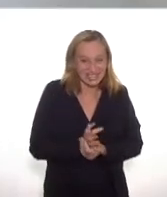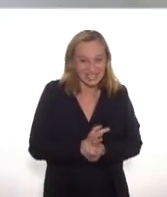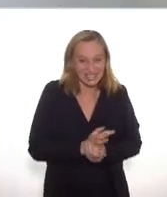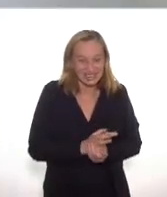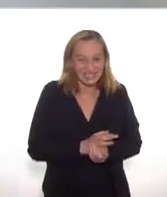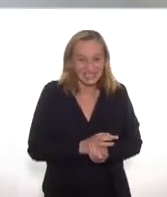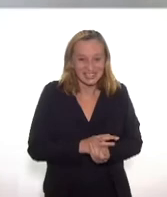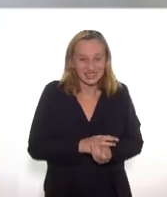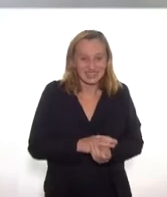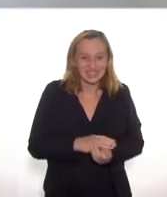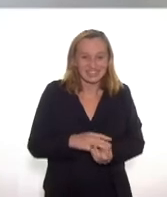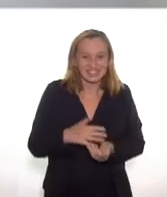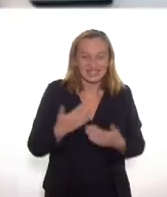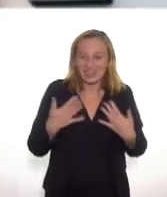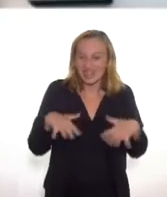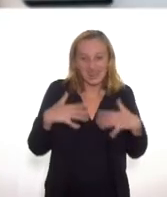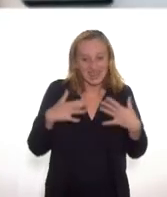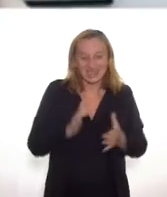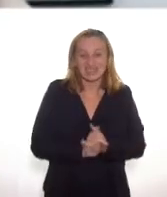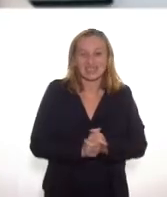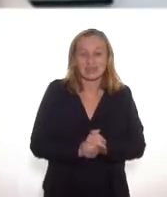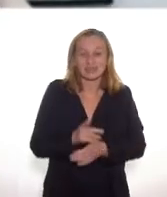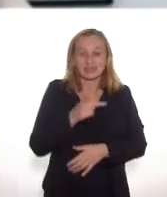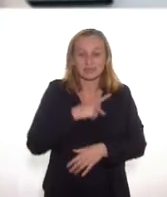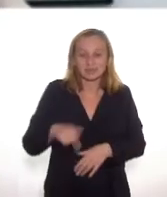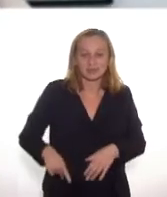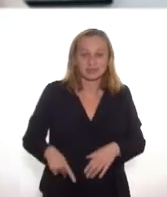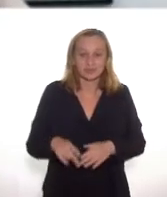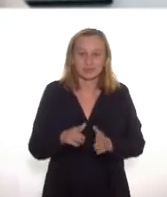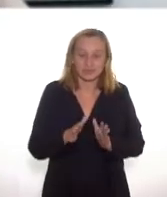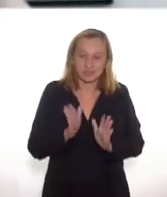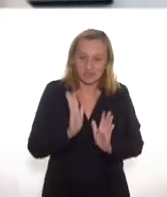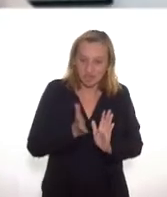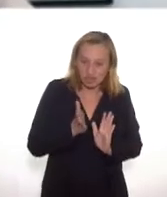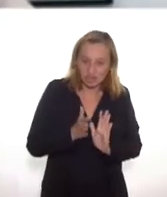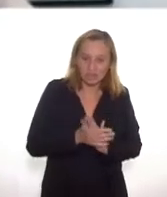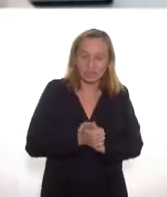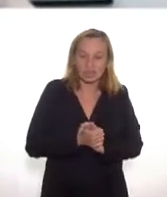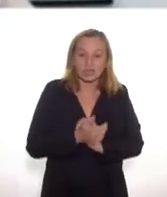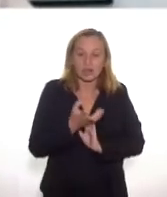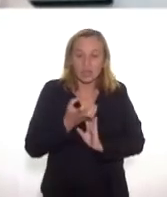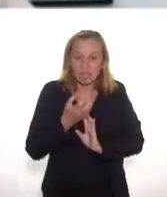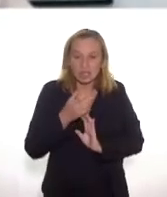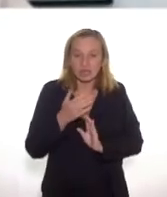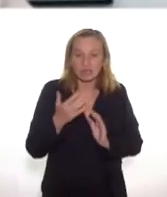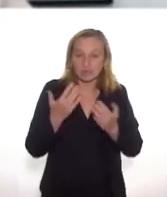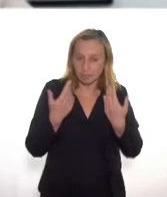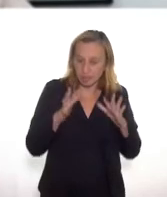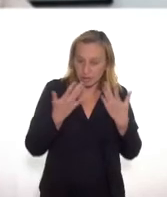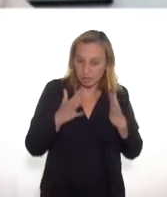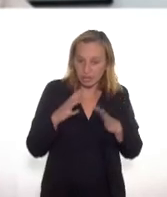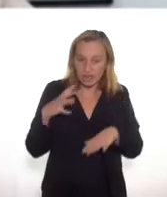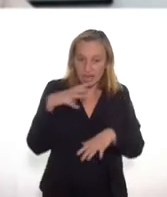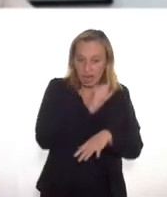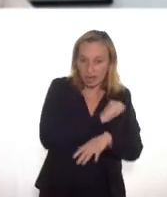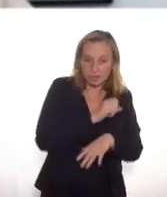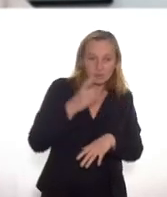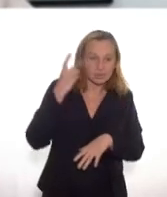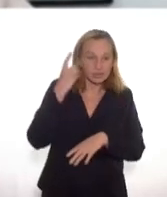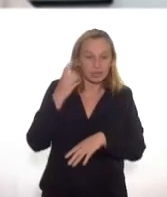Está tranquilo, então? Ô, presidente, a propósito, já que... Eu queria aqui fazer um elogio rápido ao cabelo do